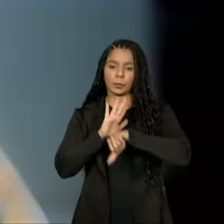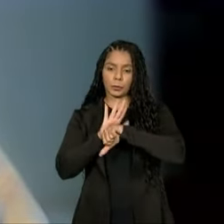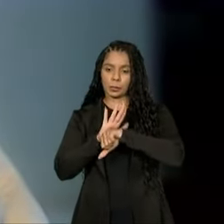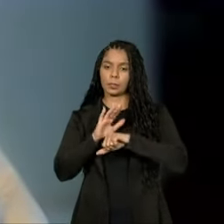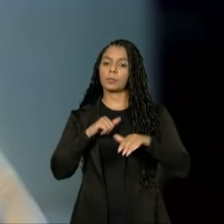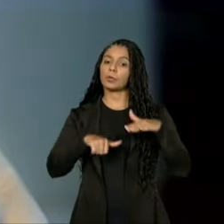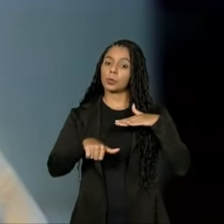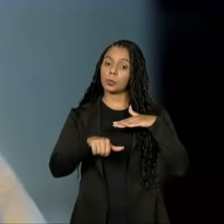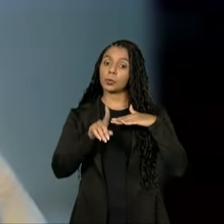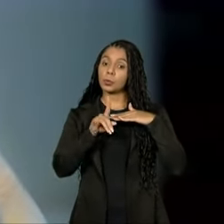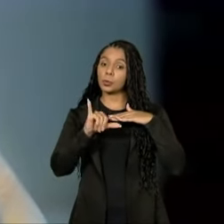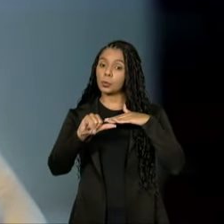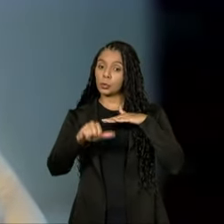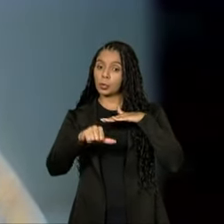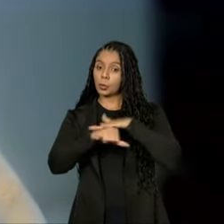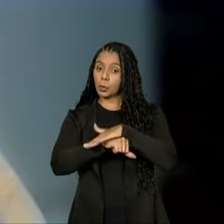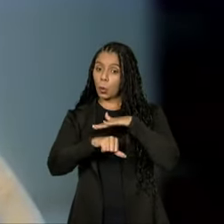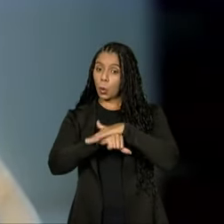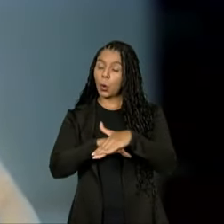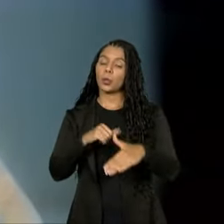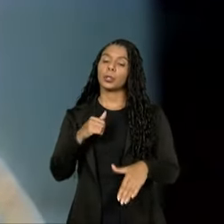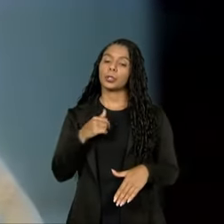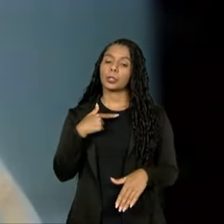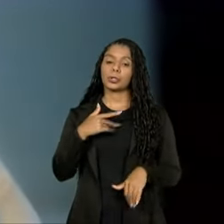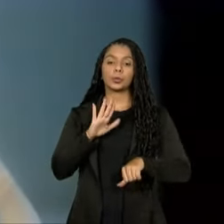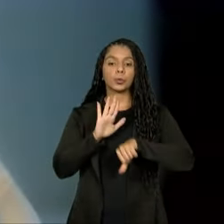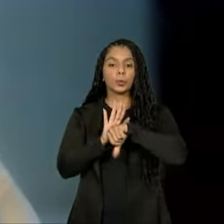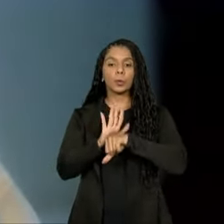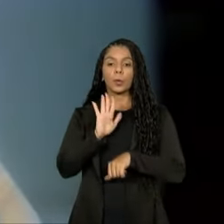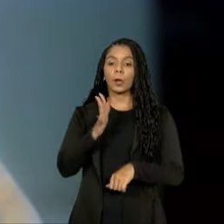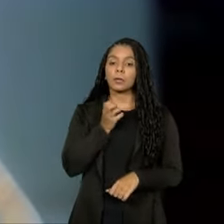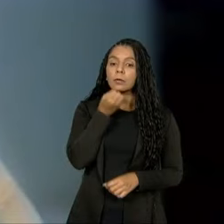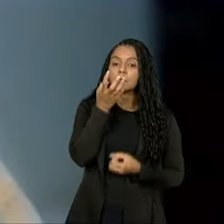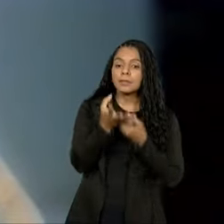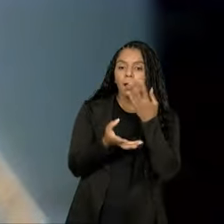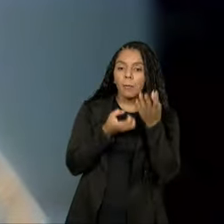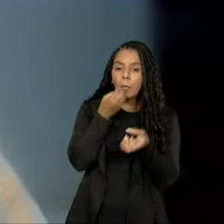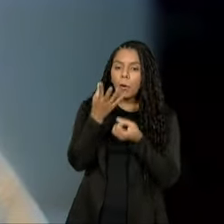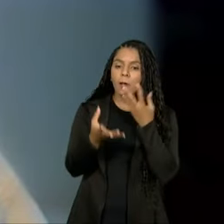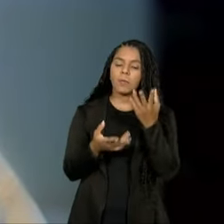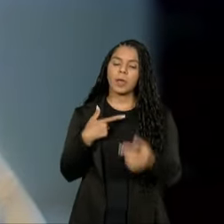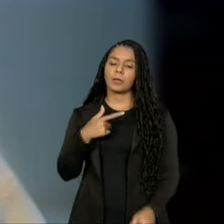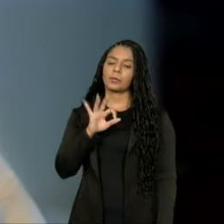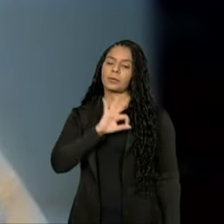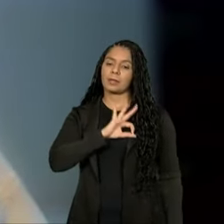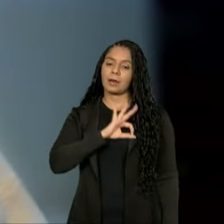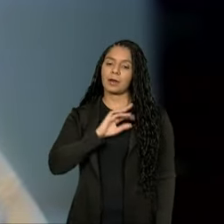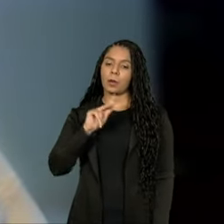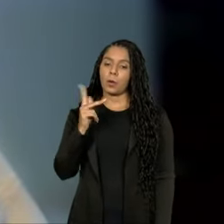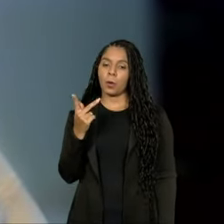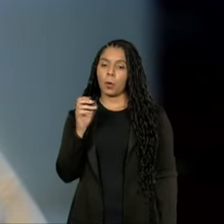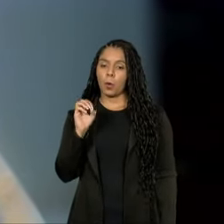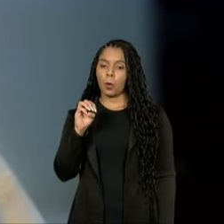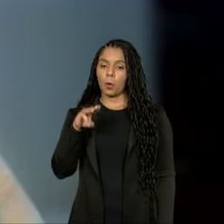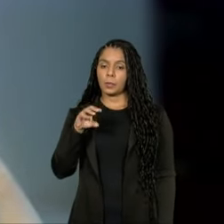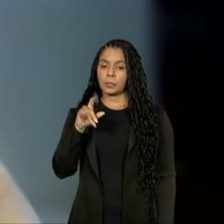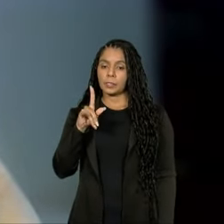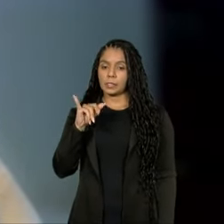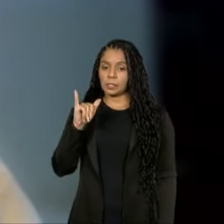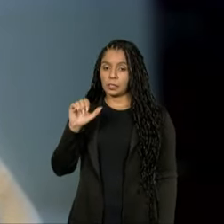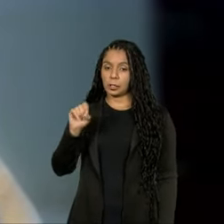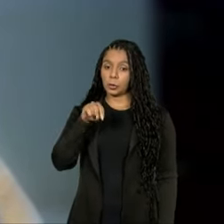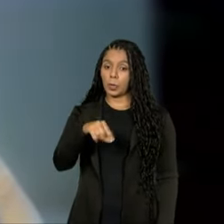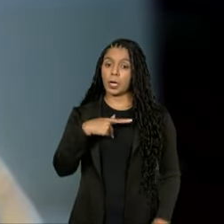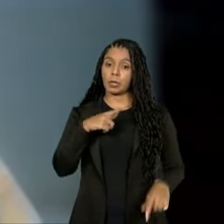noite do crime, quando eu fui prestar depoimento na delegacia de homicídios. Ele tinha acabado de